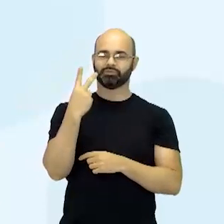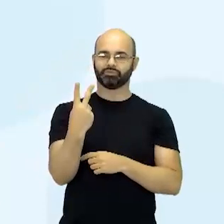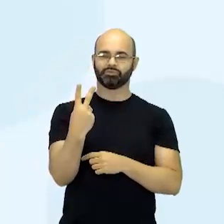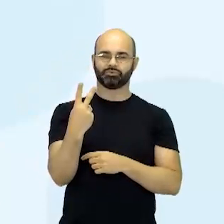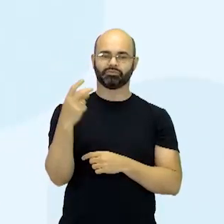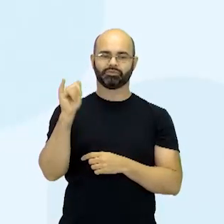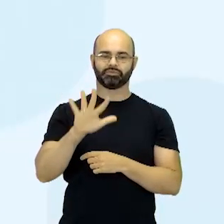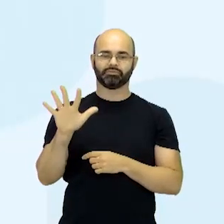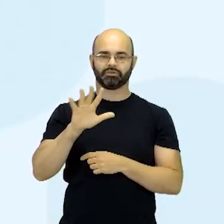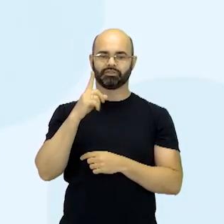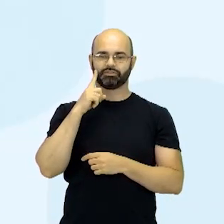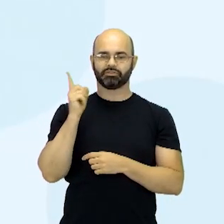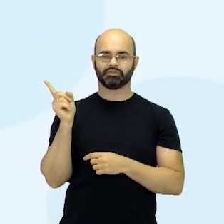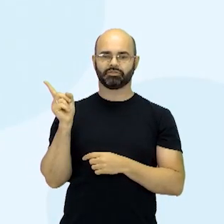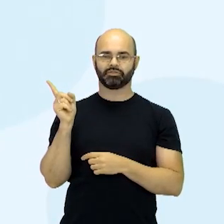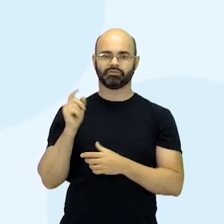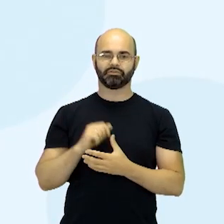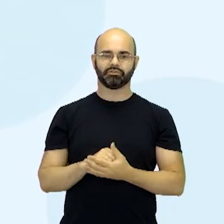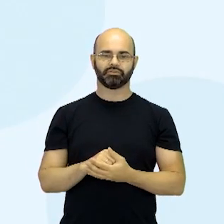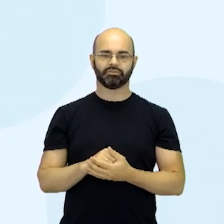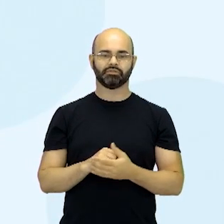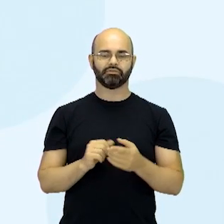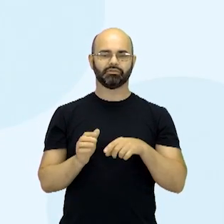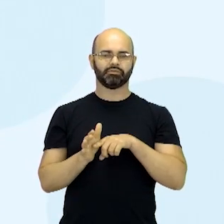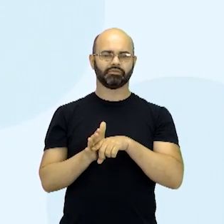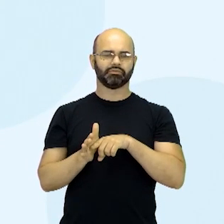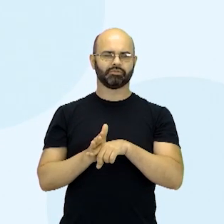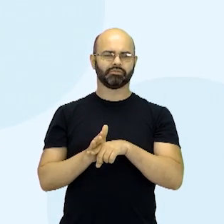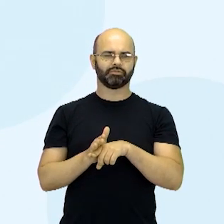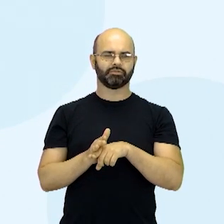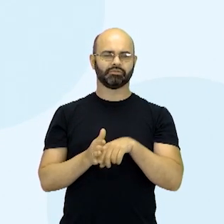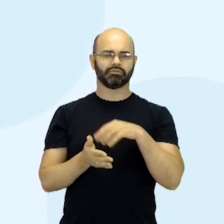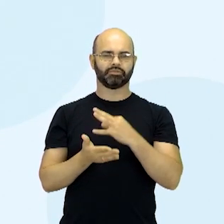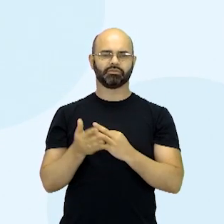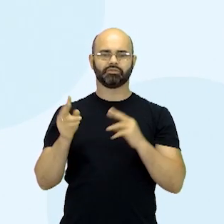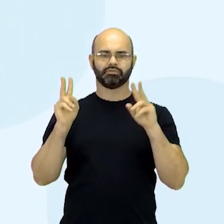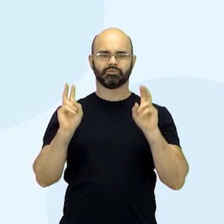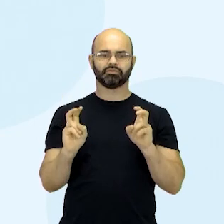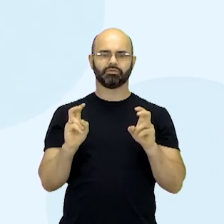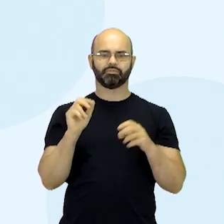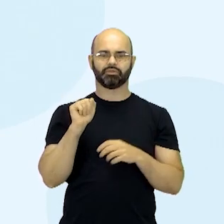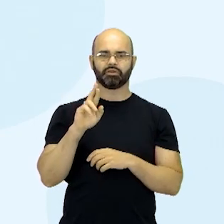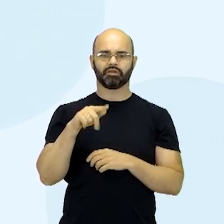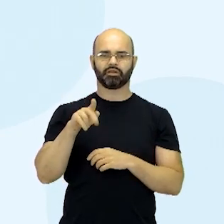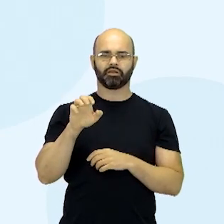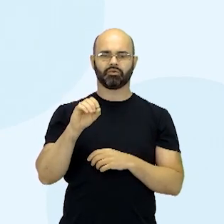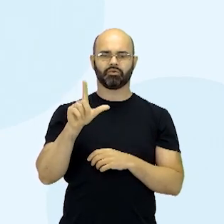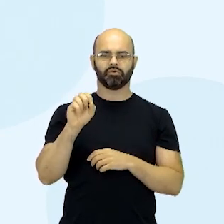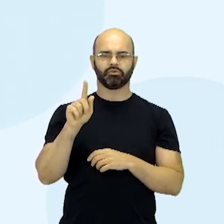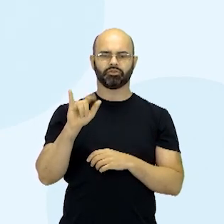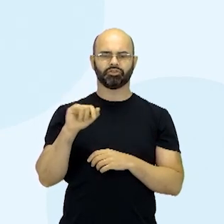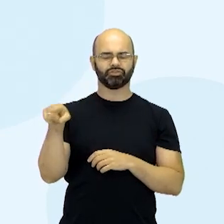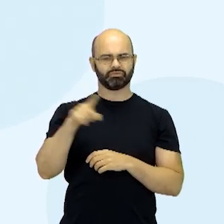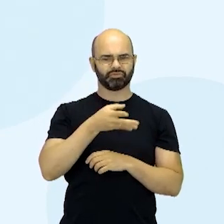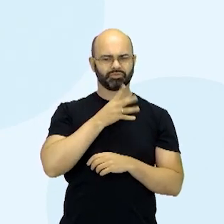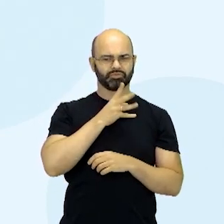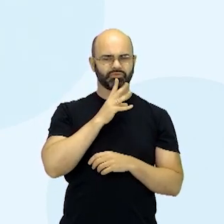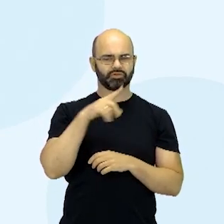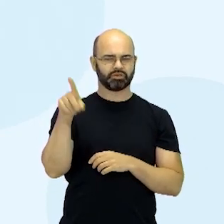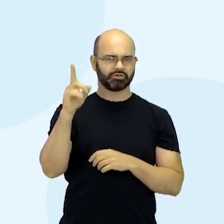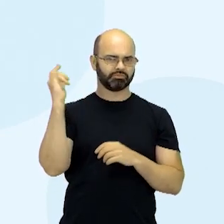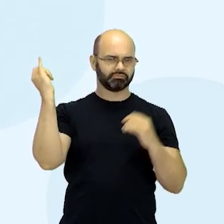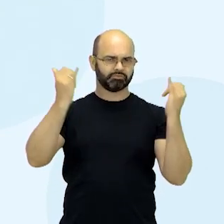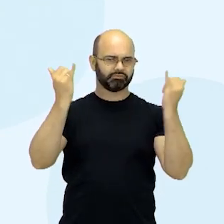imagens relacionada à questão científica do texto da arqueologia. Será que eles conhecem essa imagem? Já ouviram